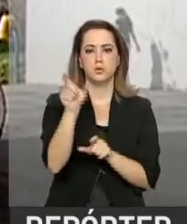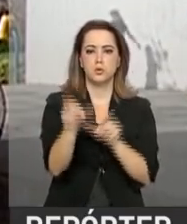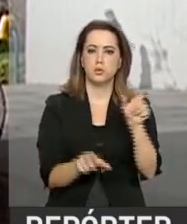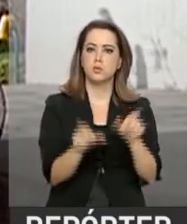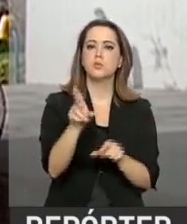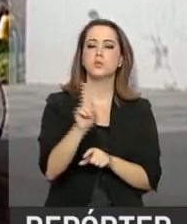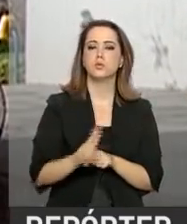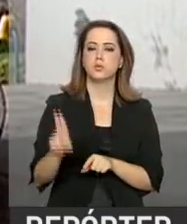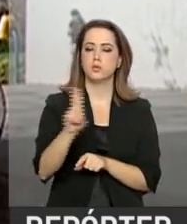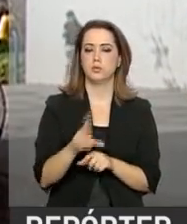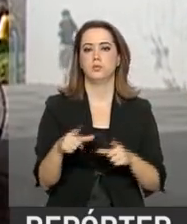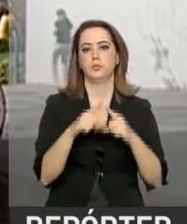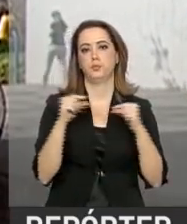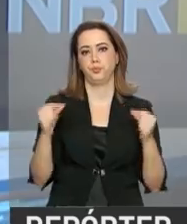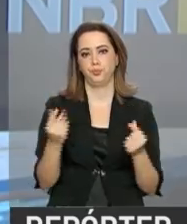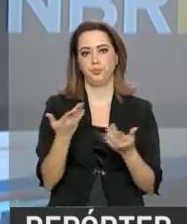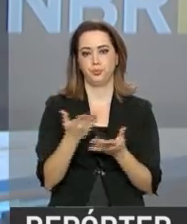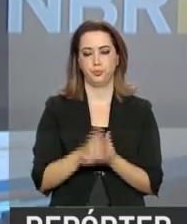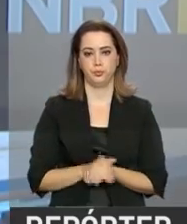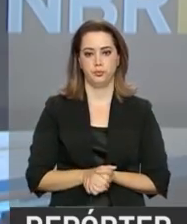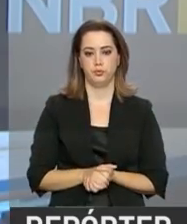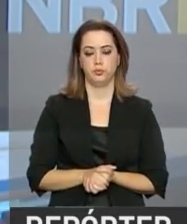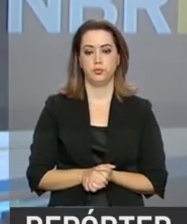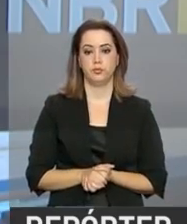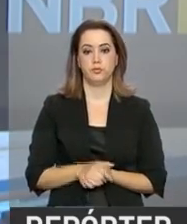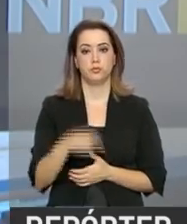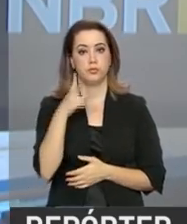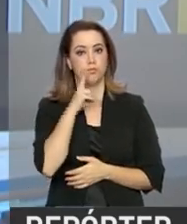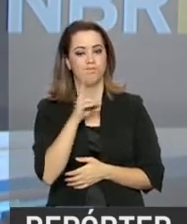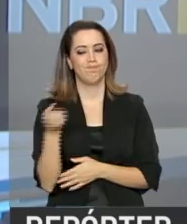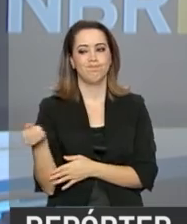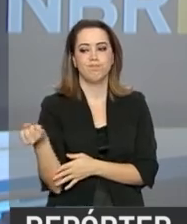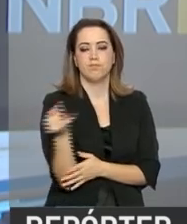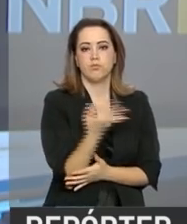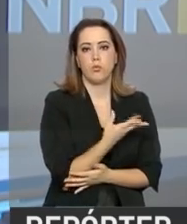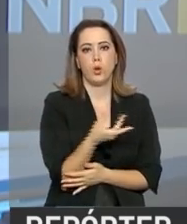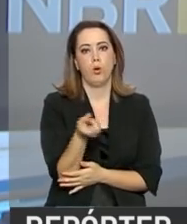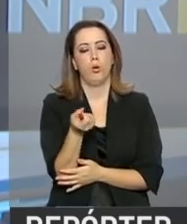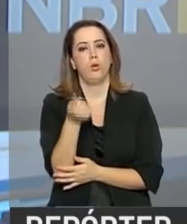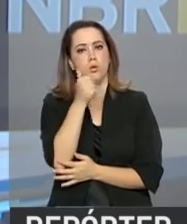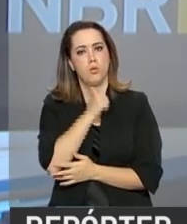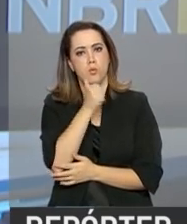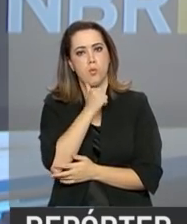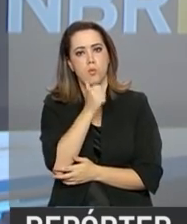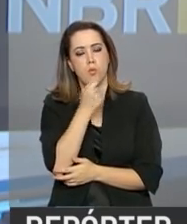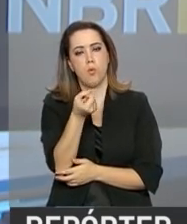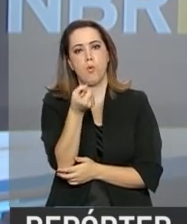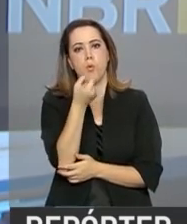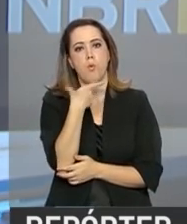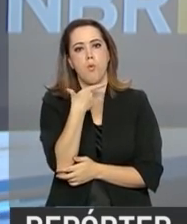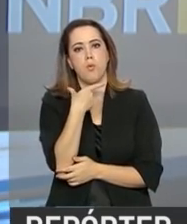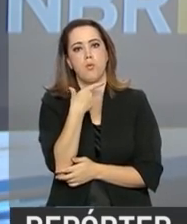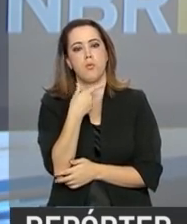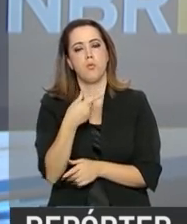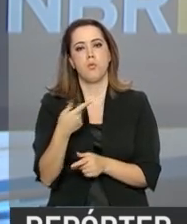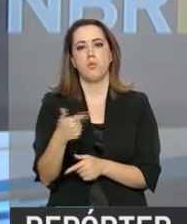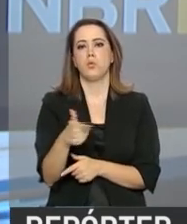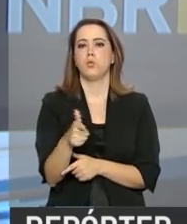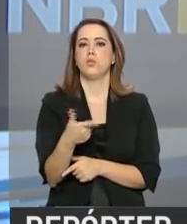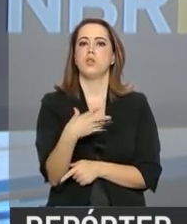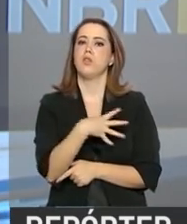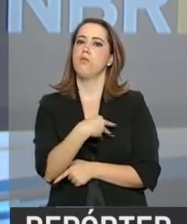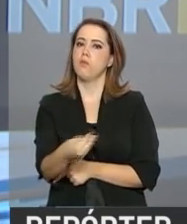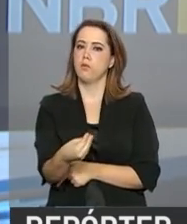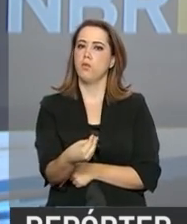Brasília Paola deor e olha muitas mulheres usam a pílula anticoncepcional sem prescrição médica